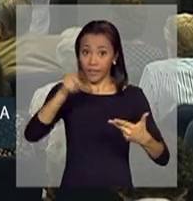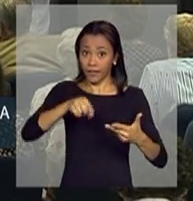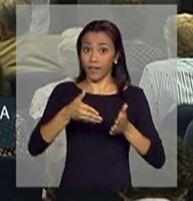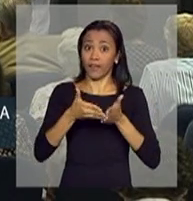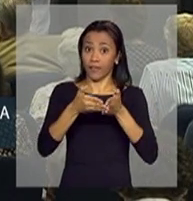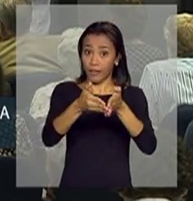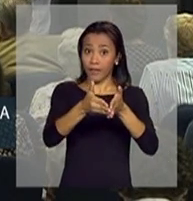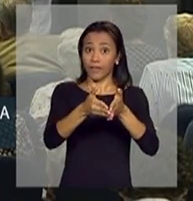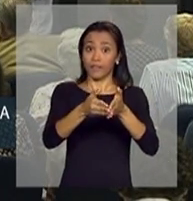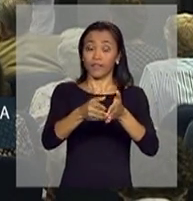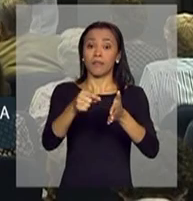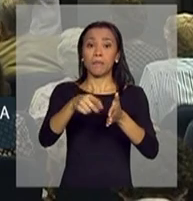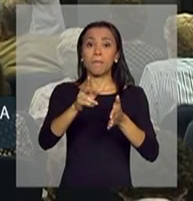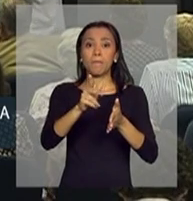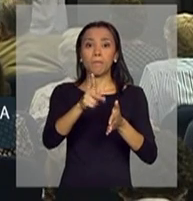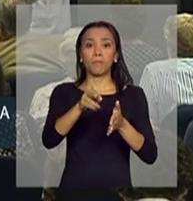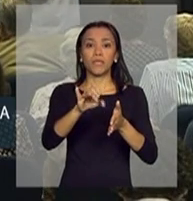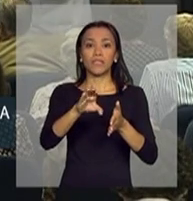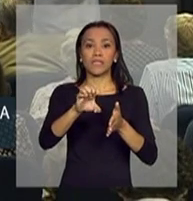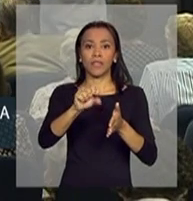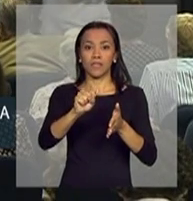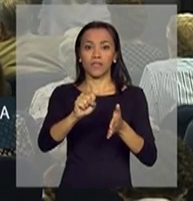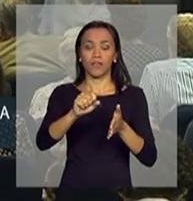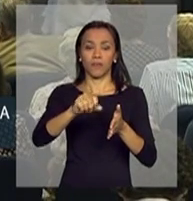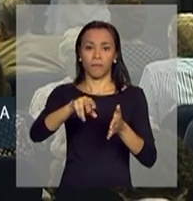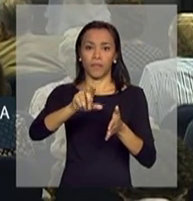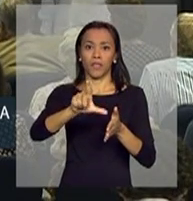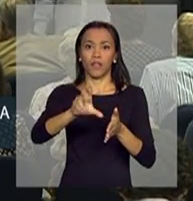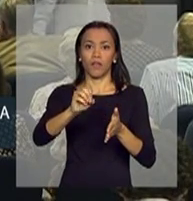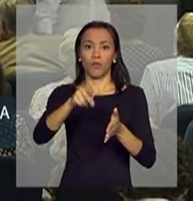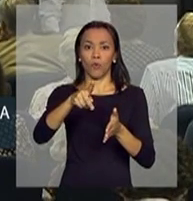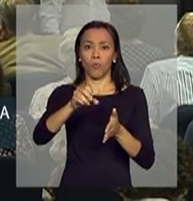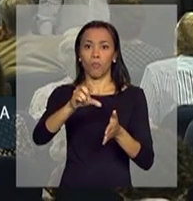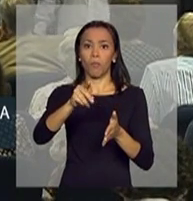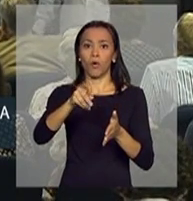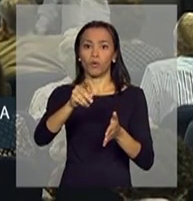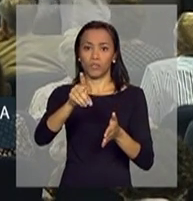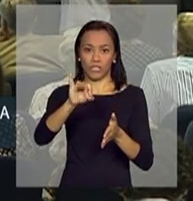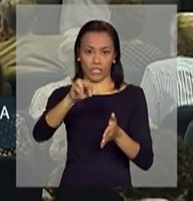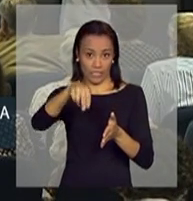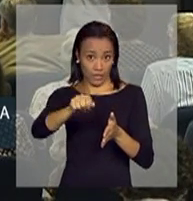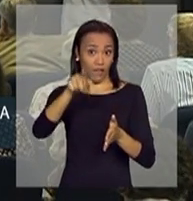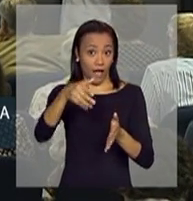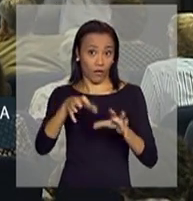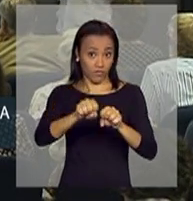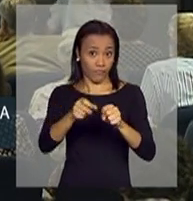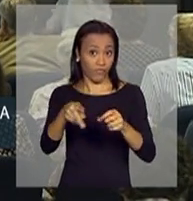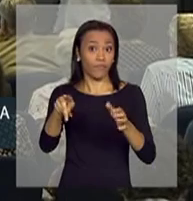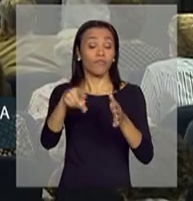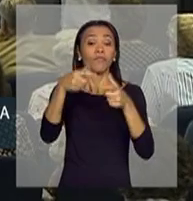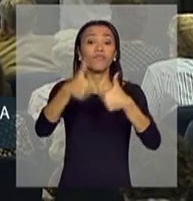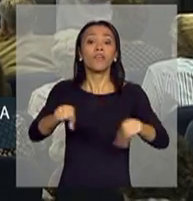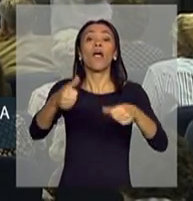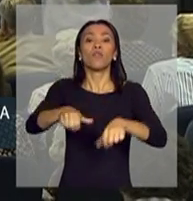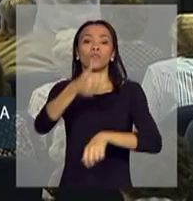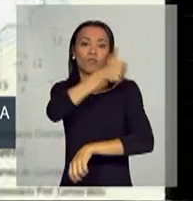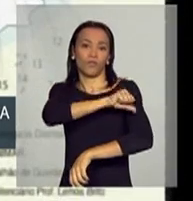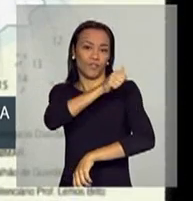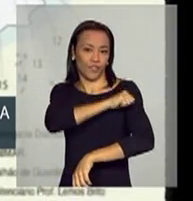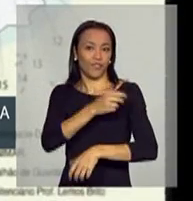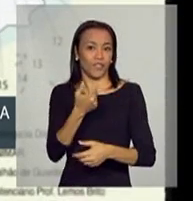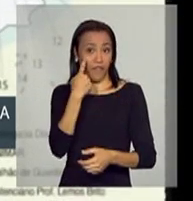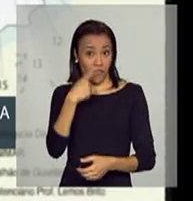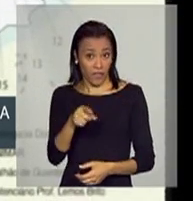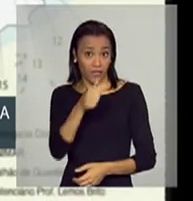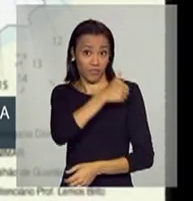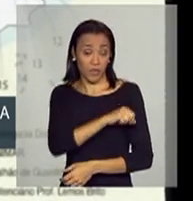navio-prisão Princesa Leopoldina. Tá, esse atracado no Rio de Janeiro. Agora é o Rio de Janeiro. Olha como é impressionante a situação do Rio de Janeiro